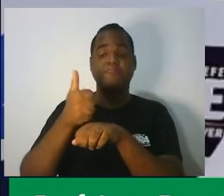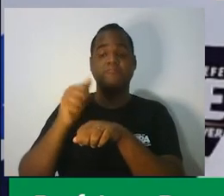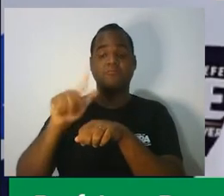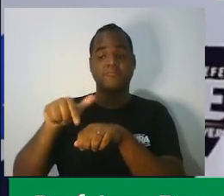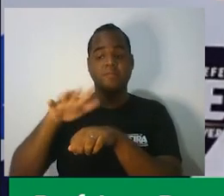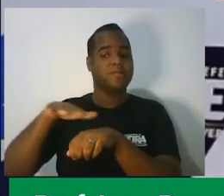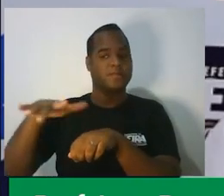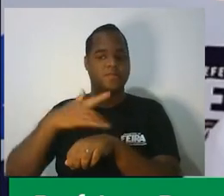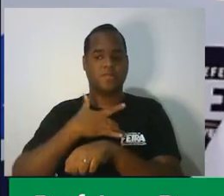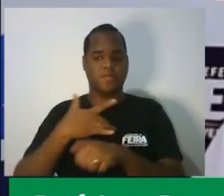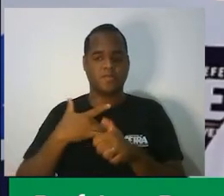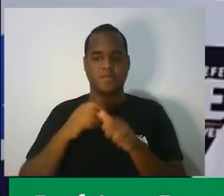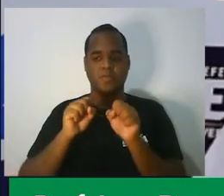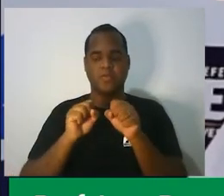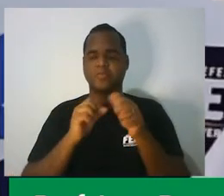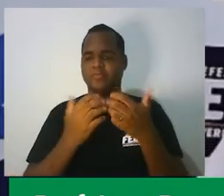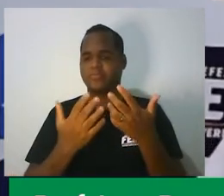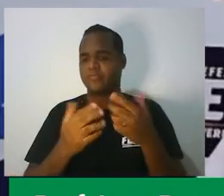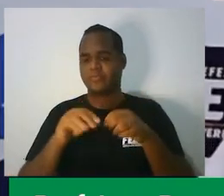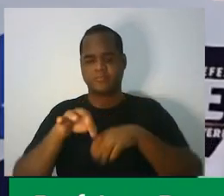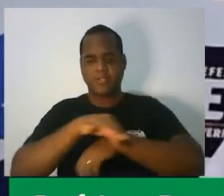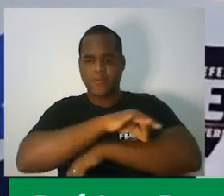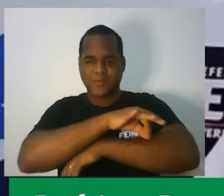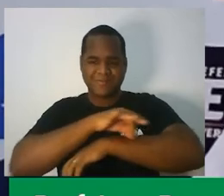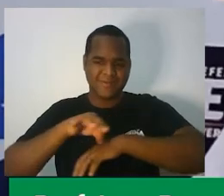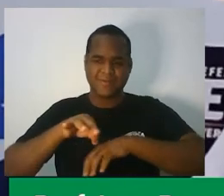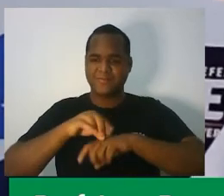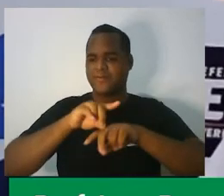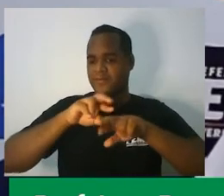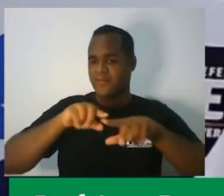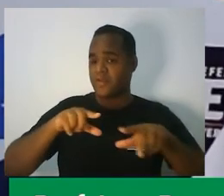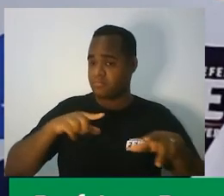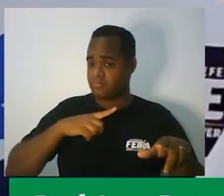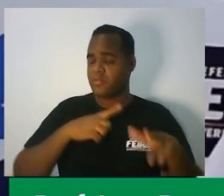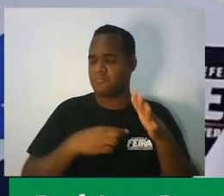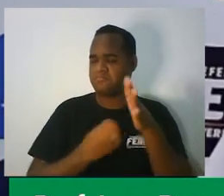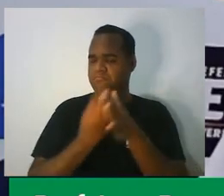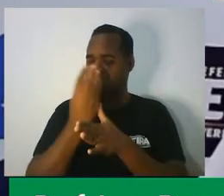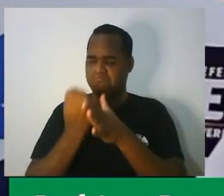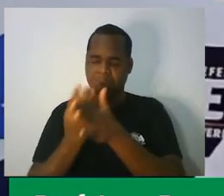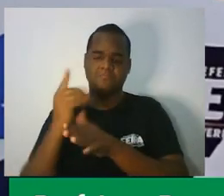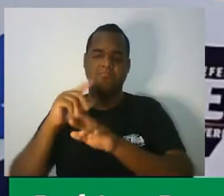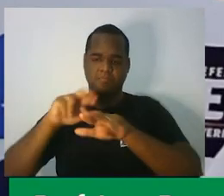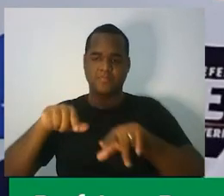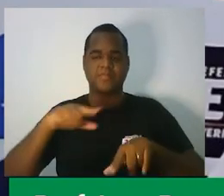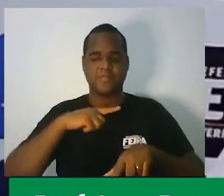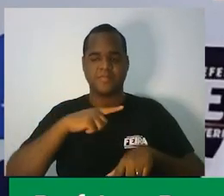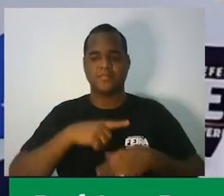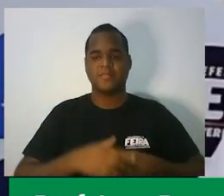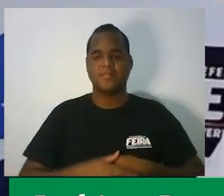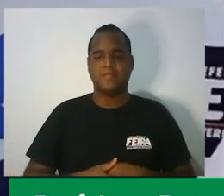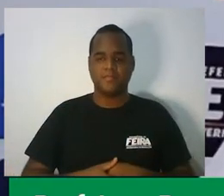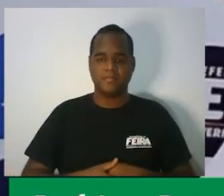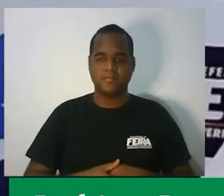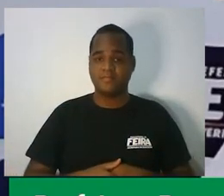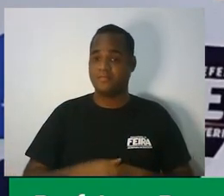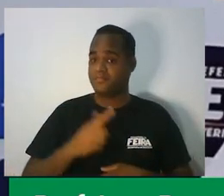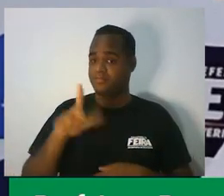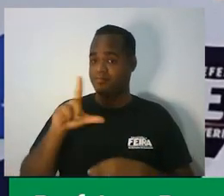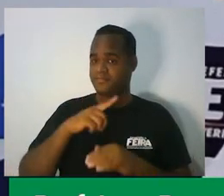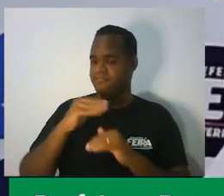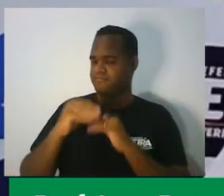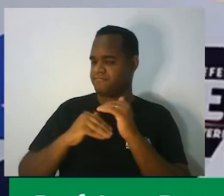relacionadas à saúde mas por exemplo a engenharia arquitetura também aparece essa coisa de ângulo é e